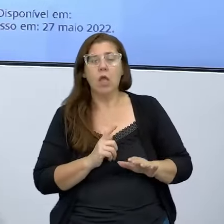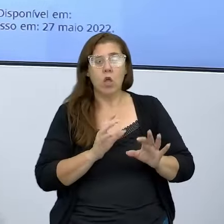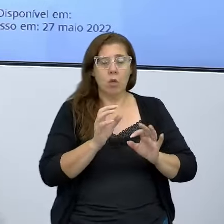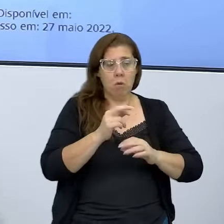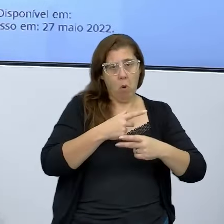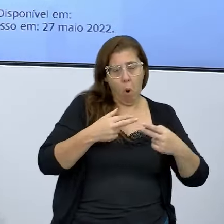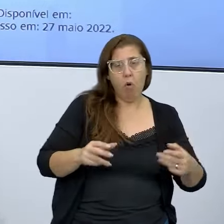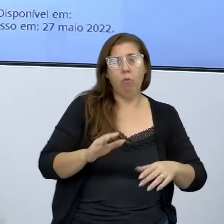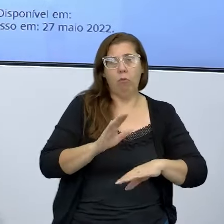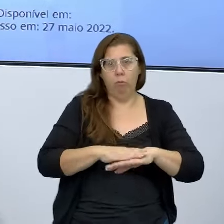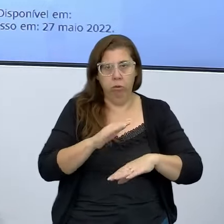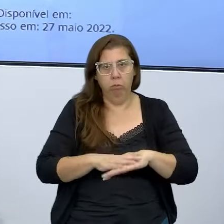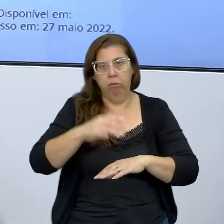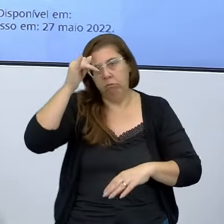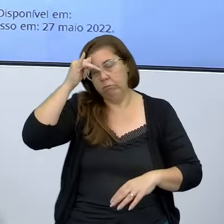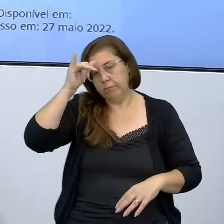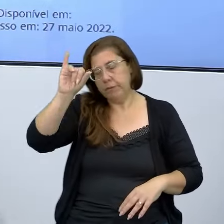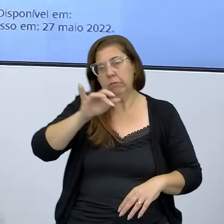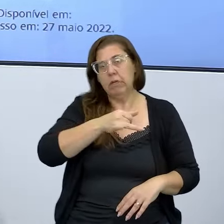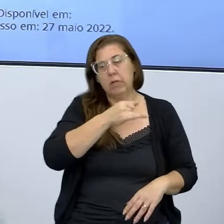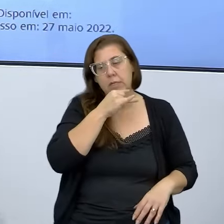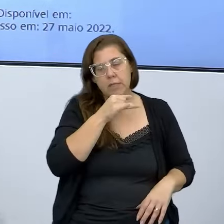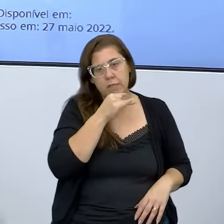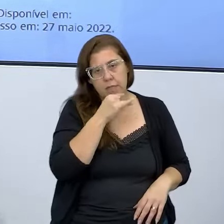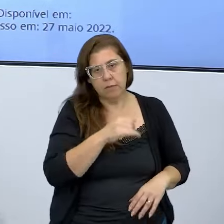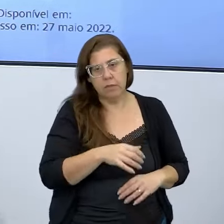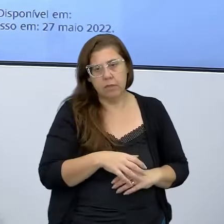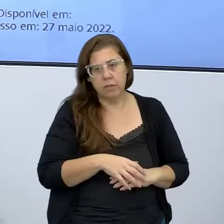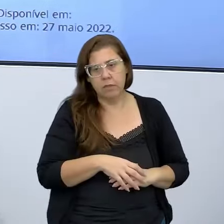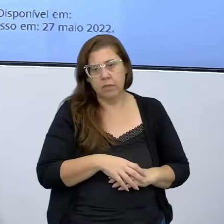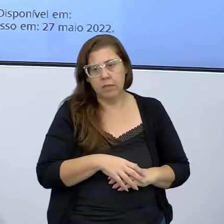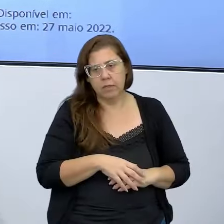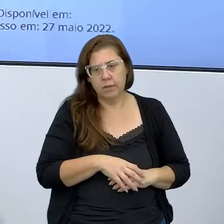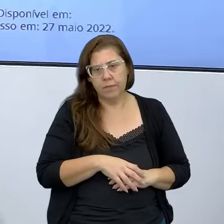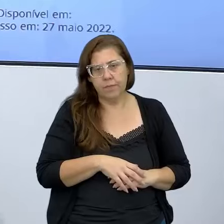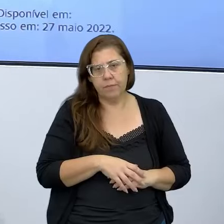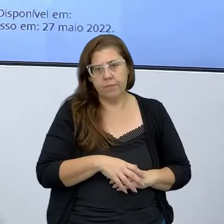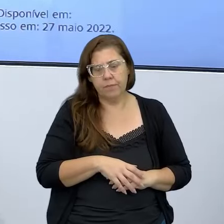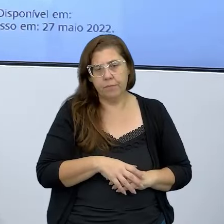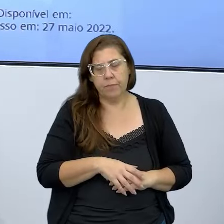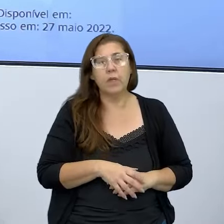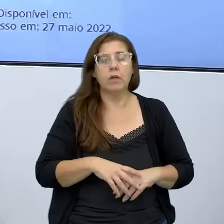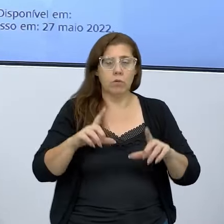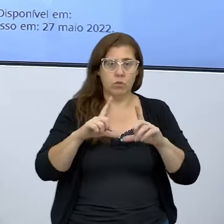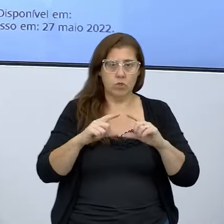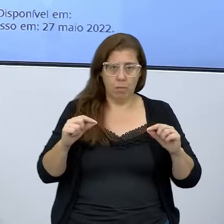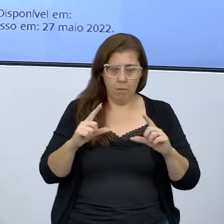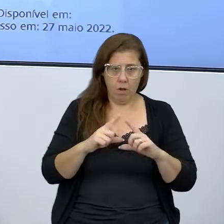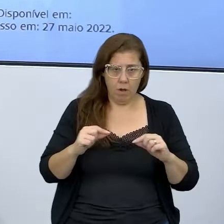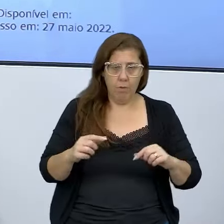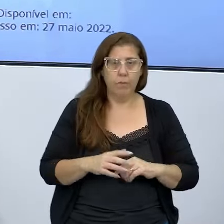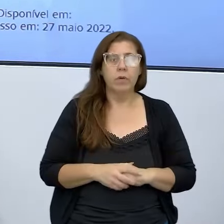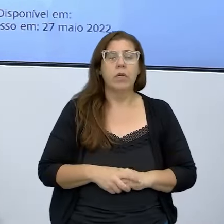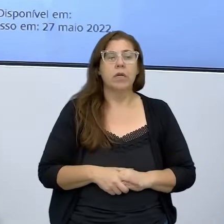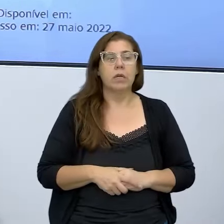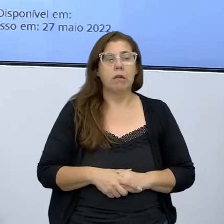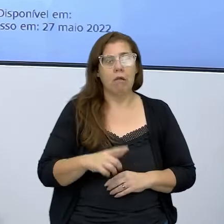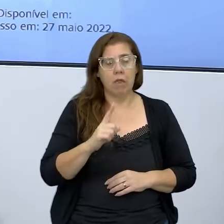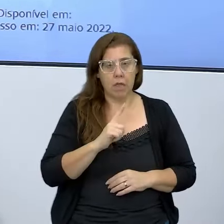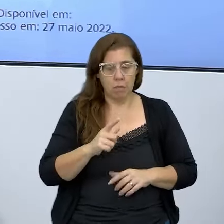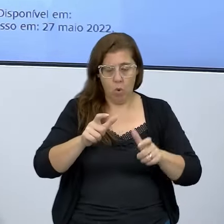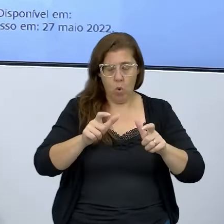regulamentações, prevenções. Um exemplo, por exemplo, é ótimo. Mas um exemplo que eu pensei agora, por exemplo, o Japão. O Japão, ele